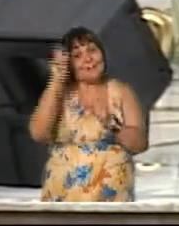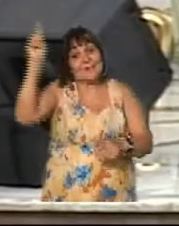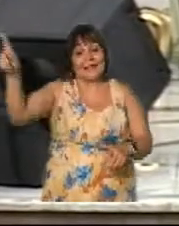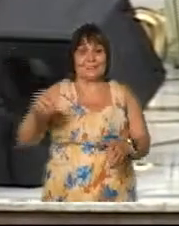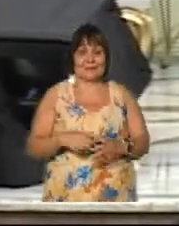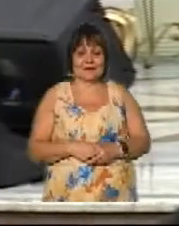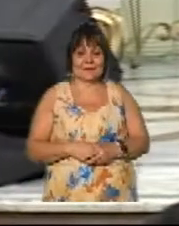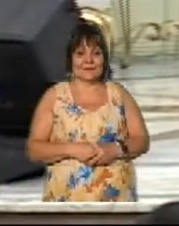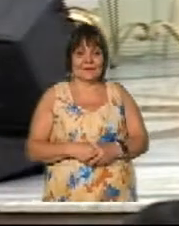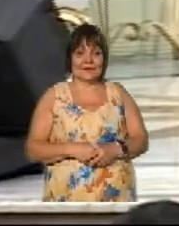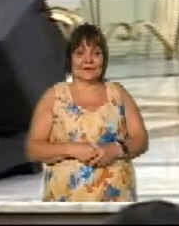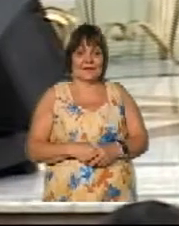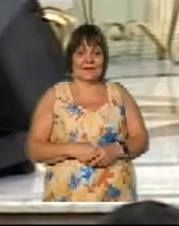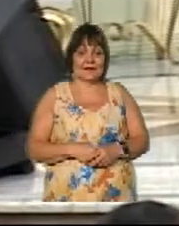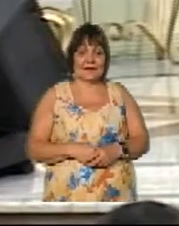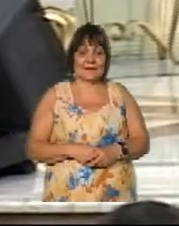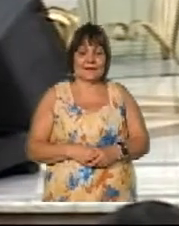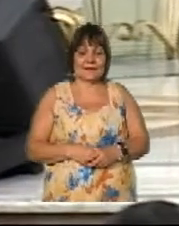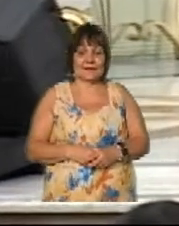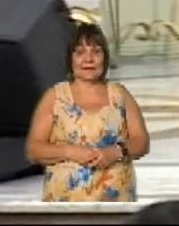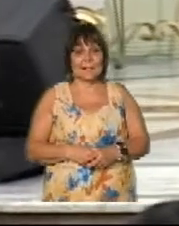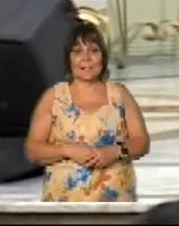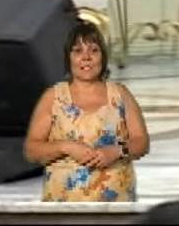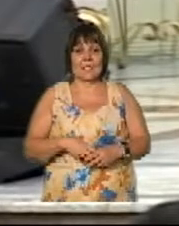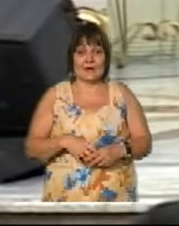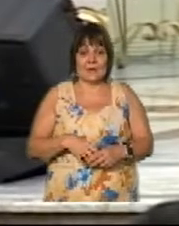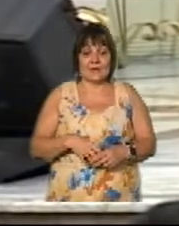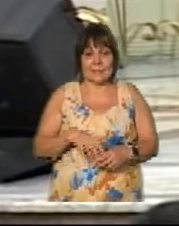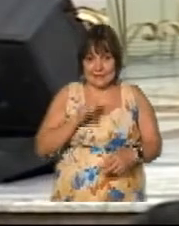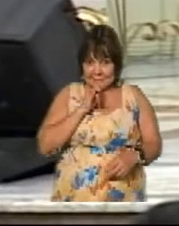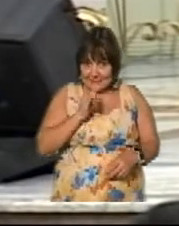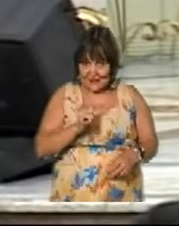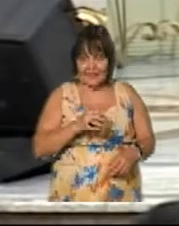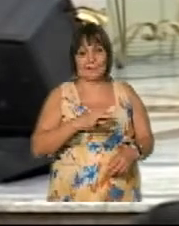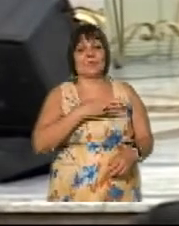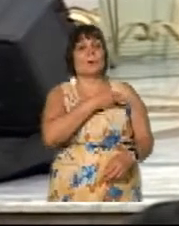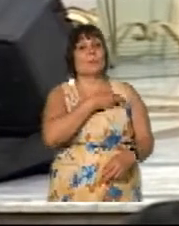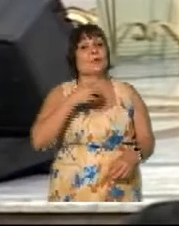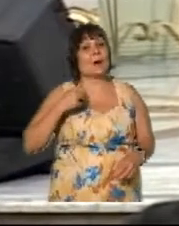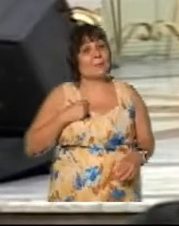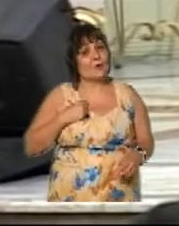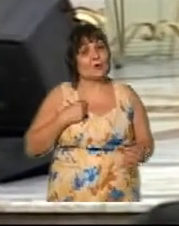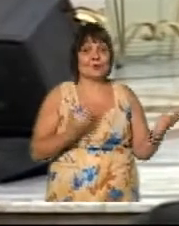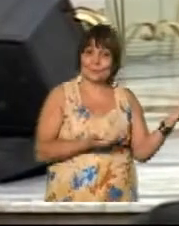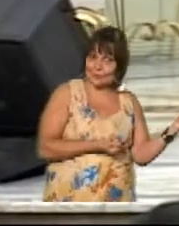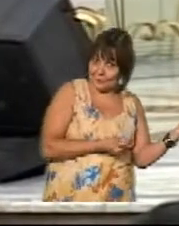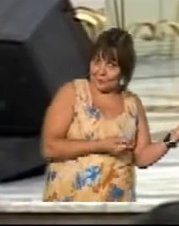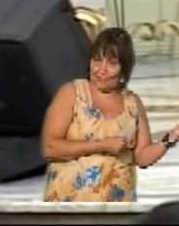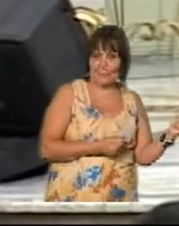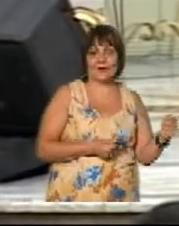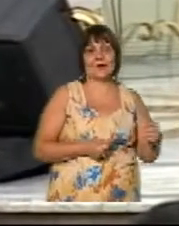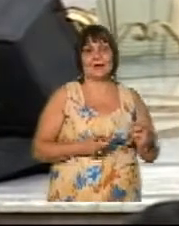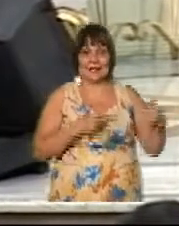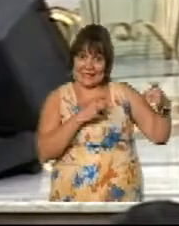Você sabe, esta minha reconciliação foi num hospital. Quando eu era jovem no exército em Angola, tive